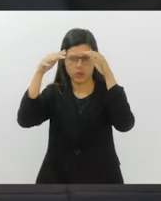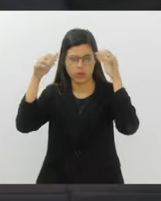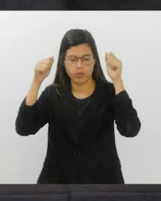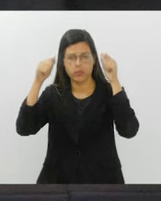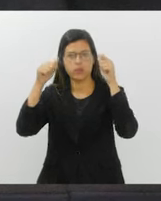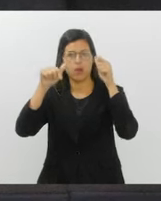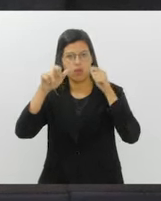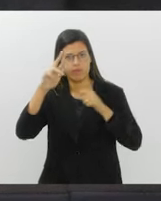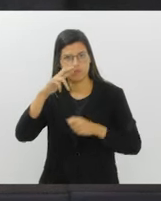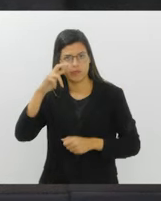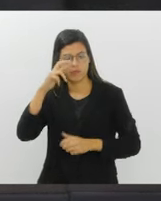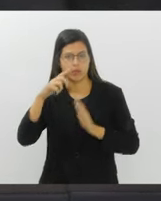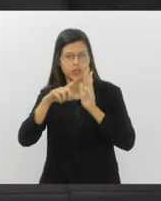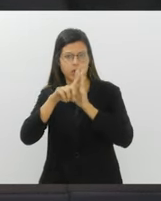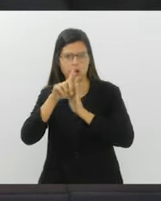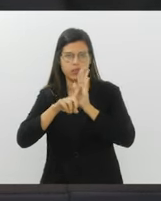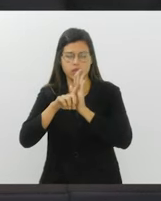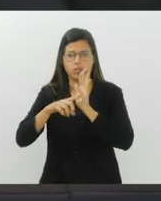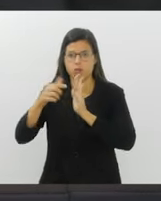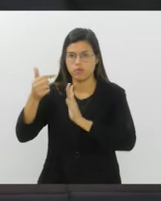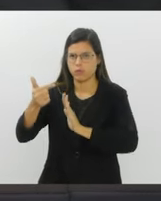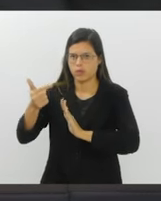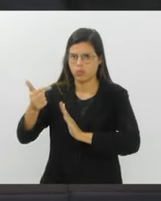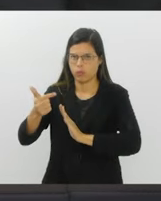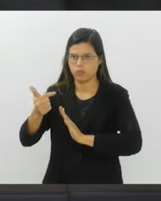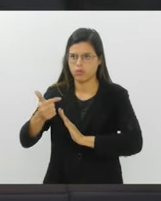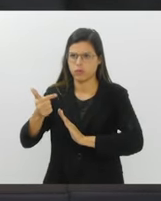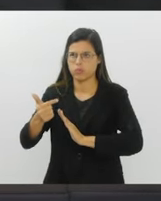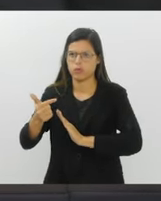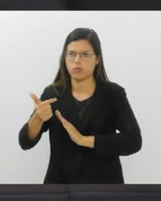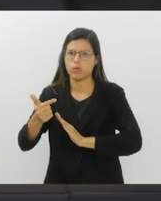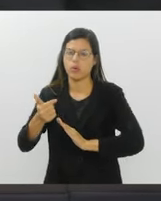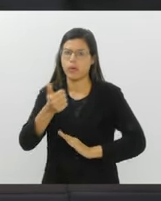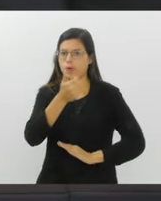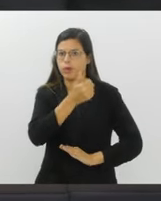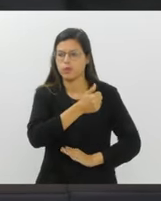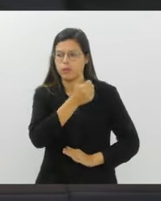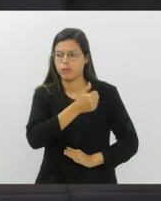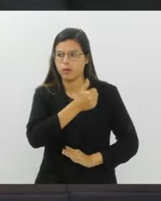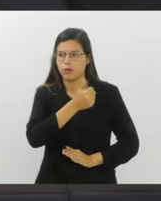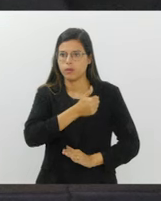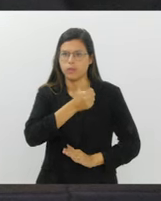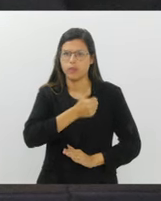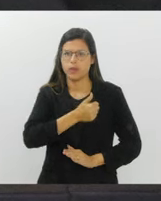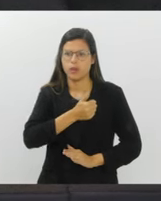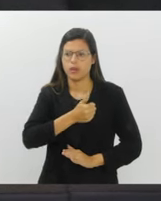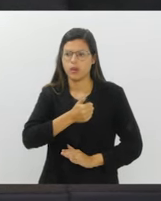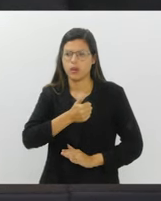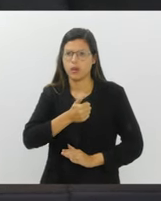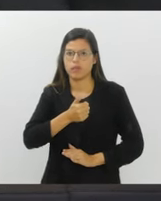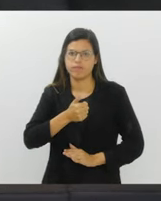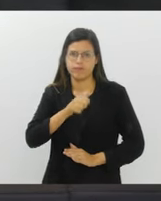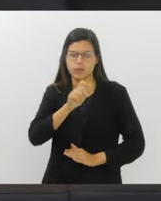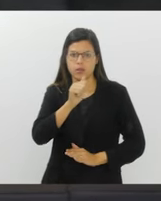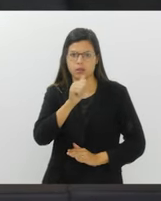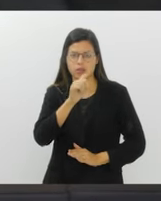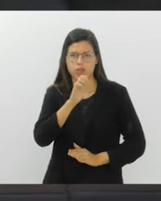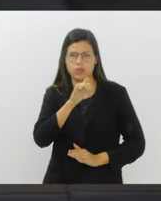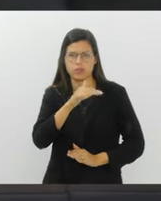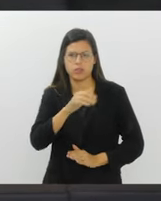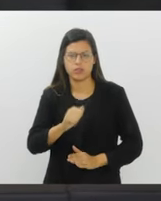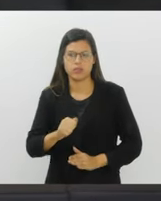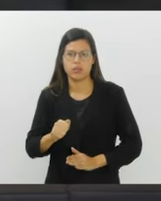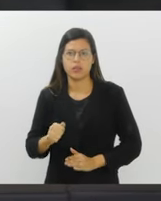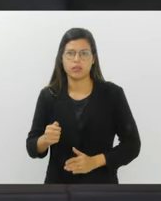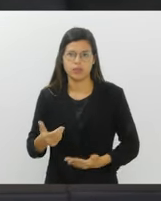a fiscalização de segunda ordem e a de primeira ordem é a da agência. E que, nesse caso